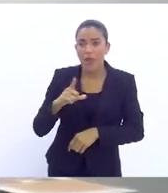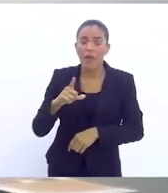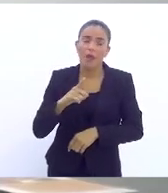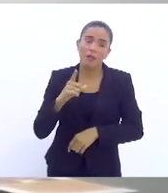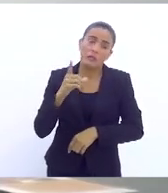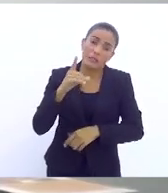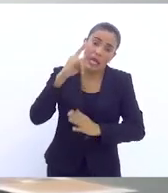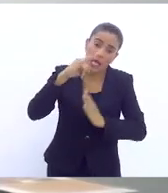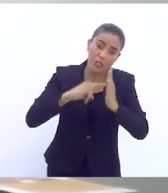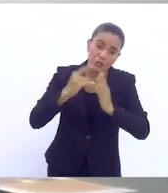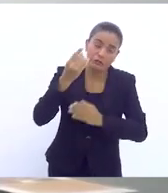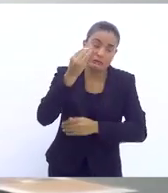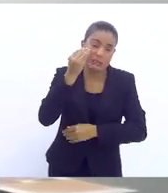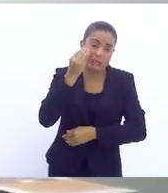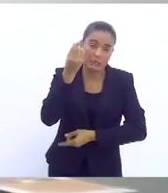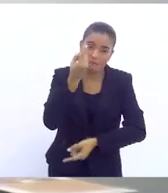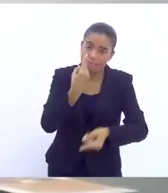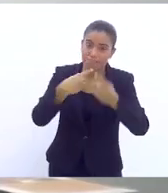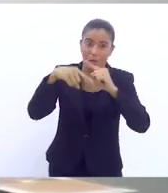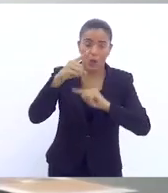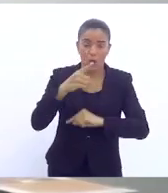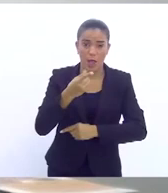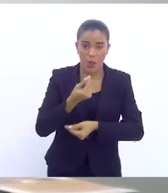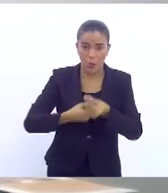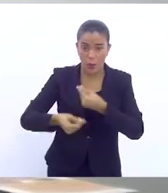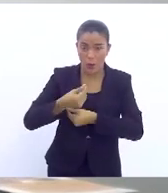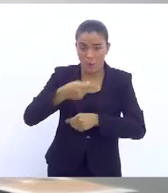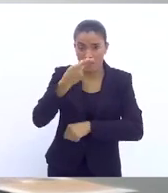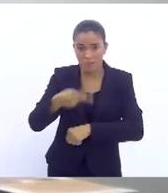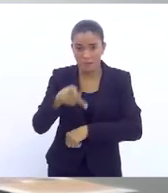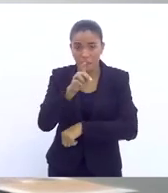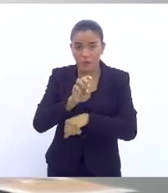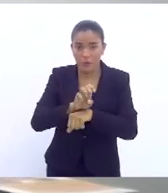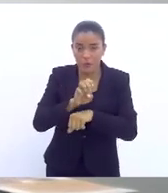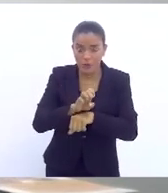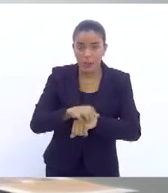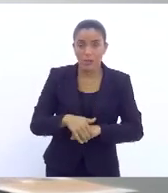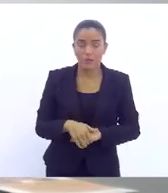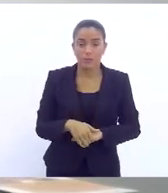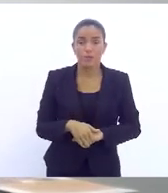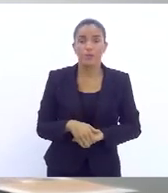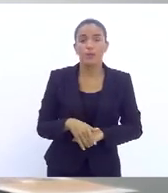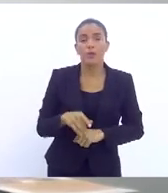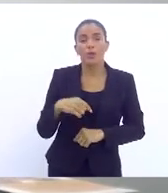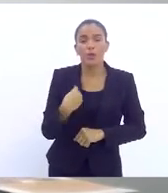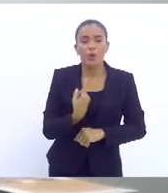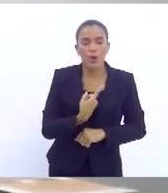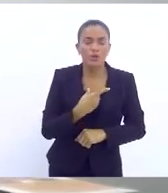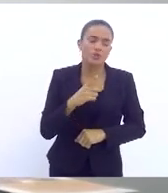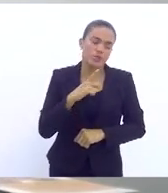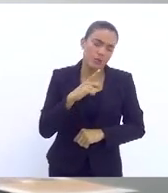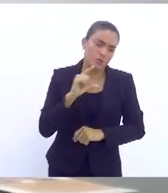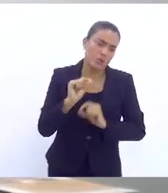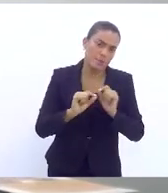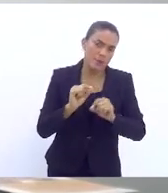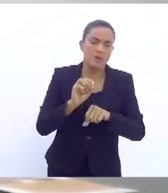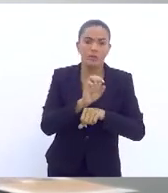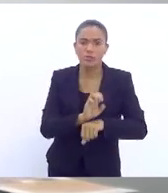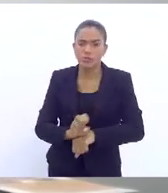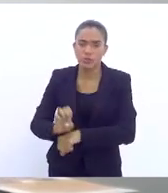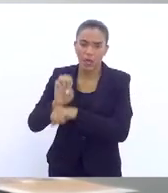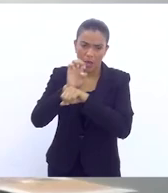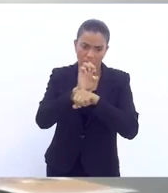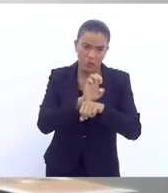regime de recuperação fiscal um entendimento hoje como um todo dos Estados da não realização